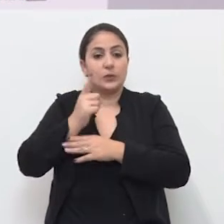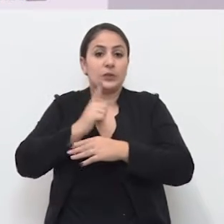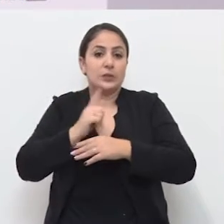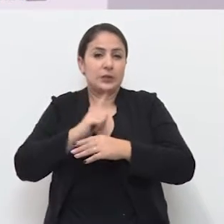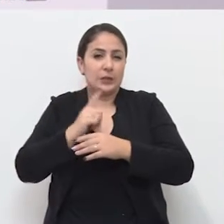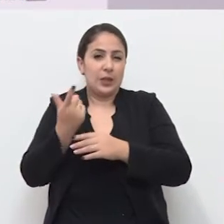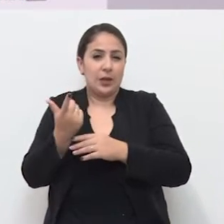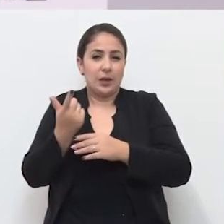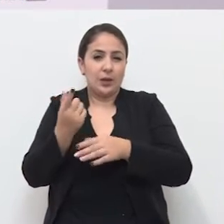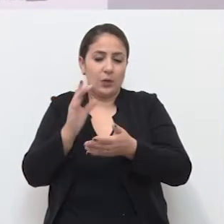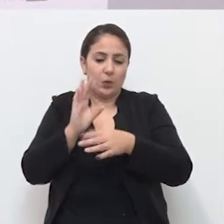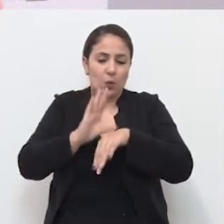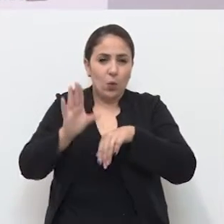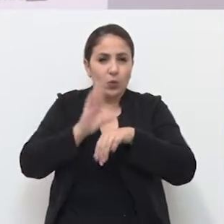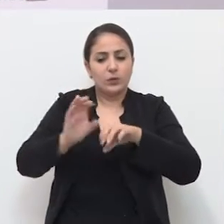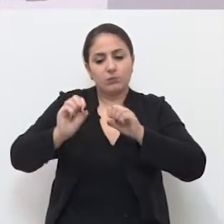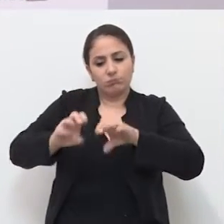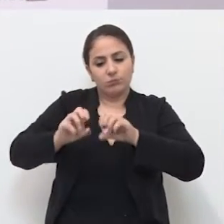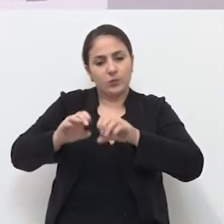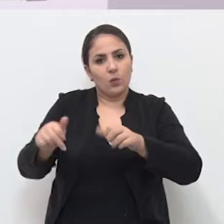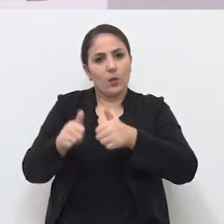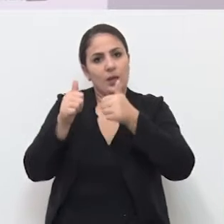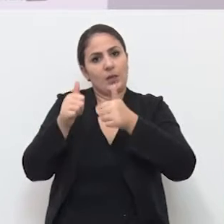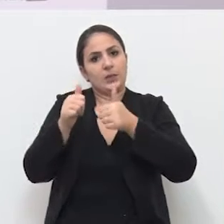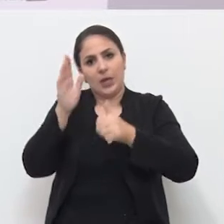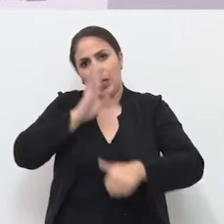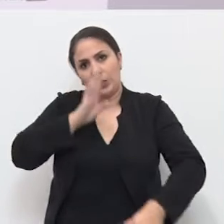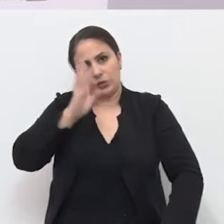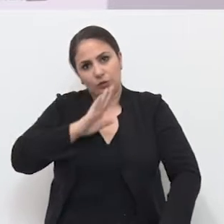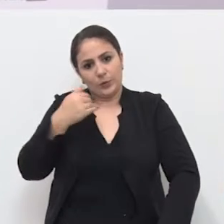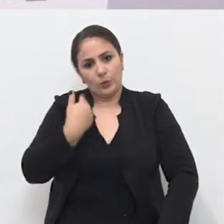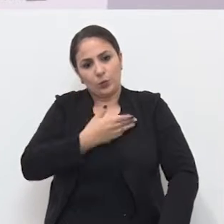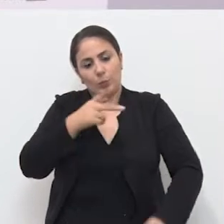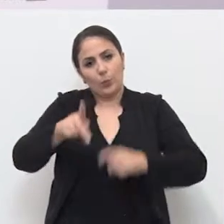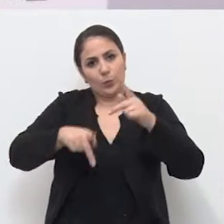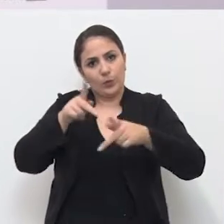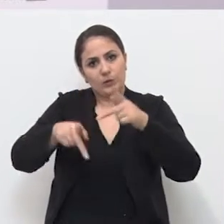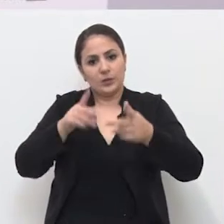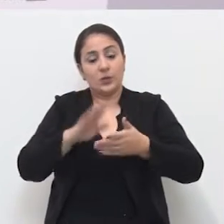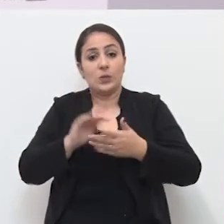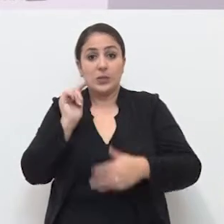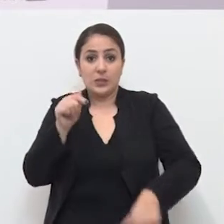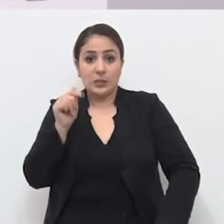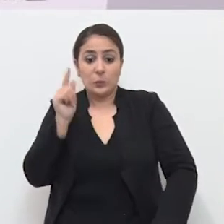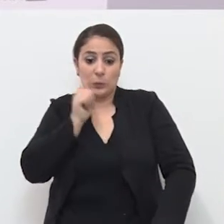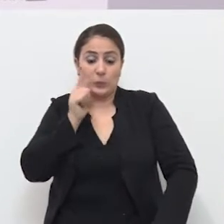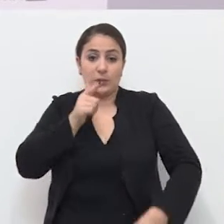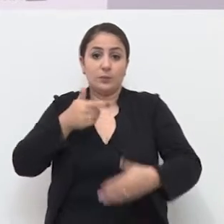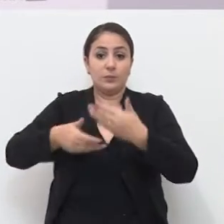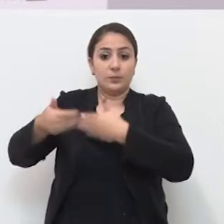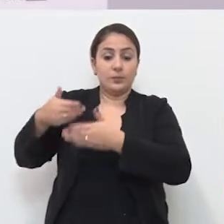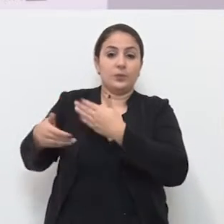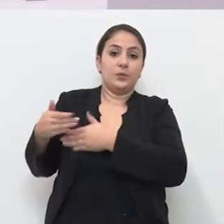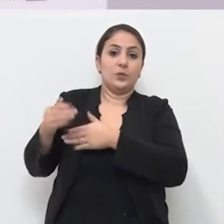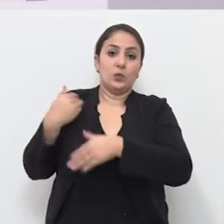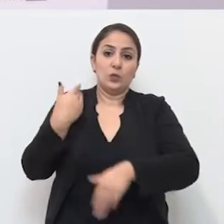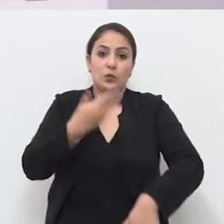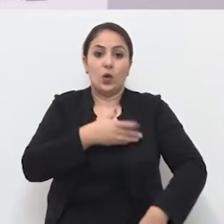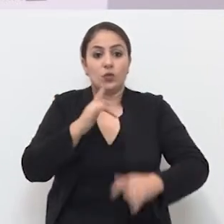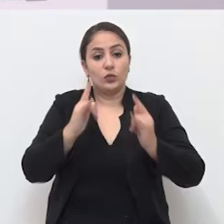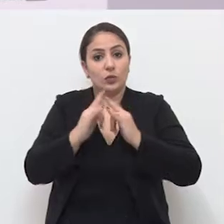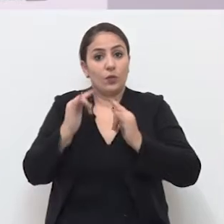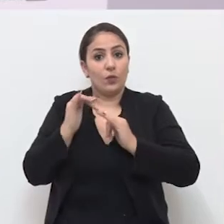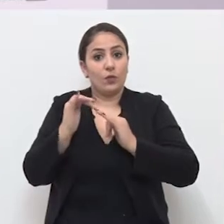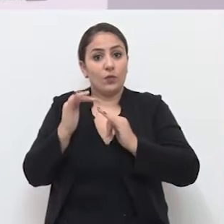fornecendo cursos e educação de qualidade gratuita para a nossa população, que isso retroceda. O